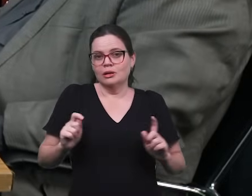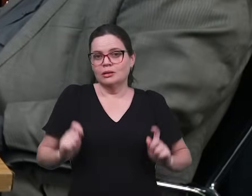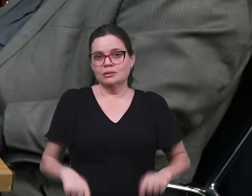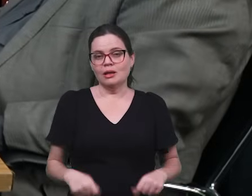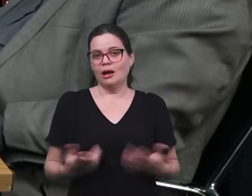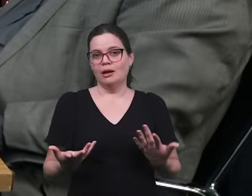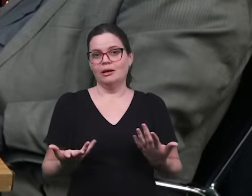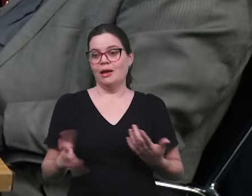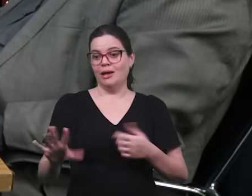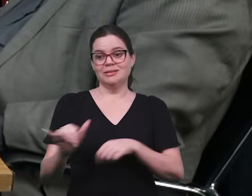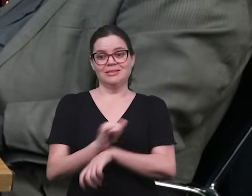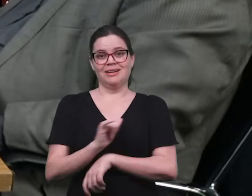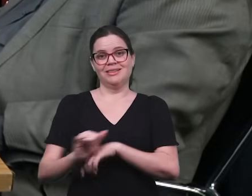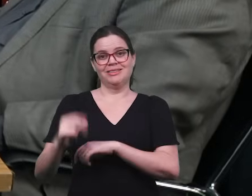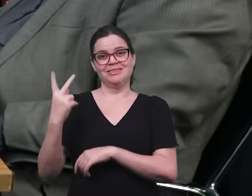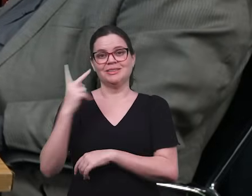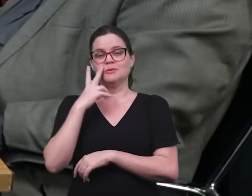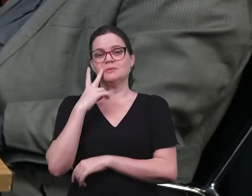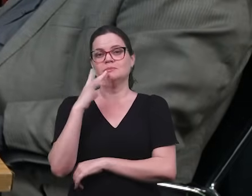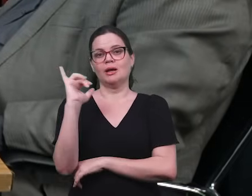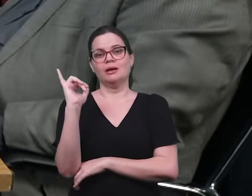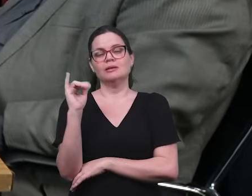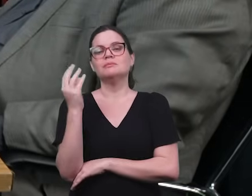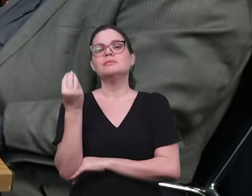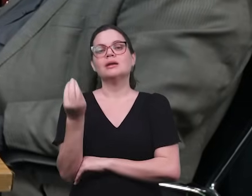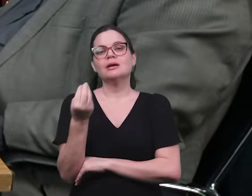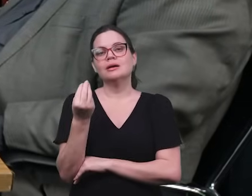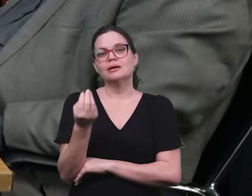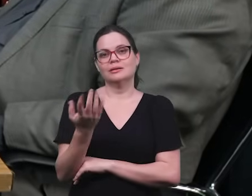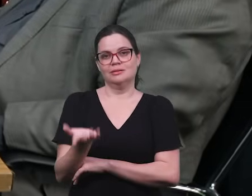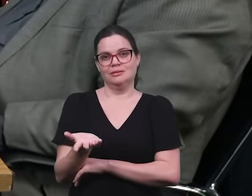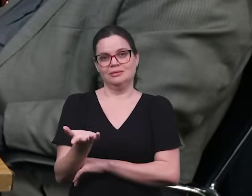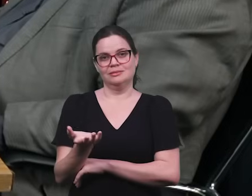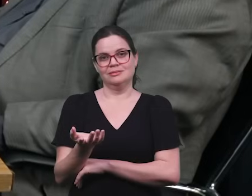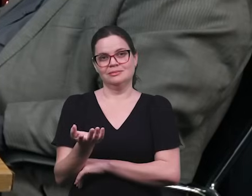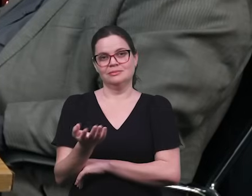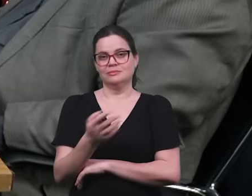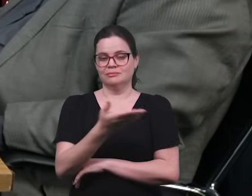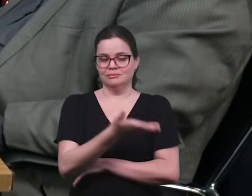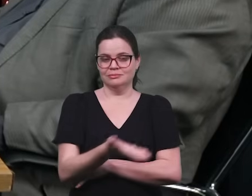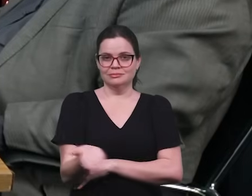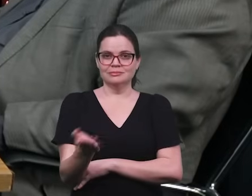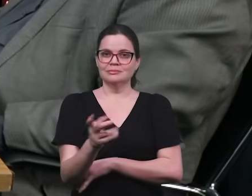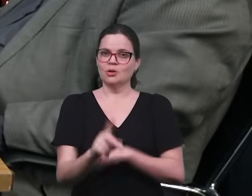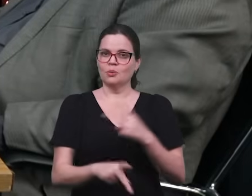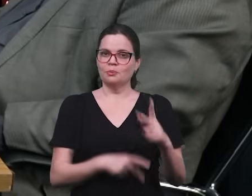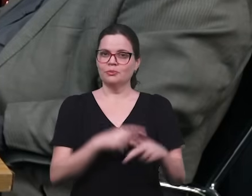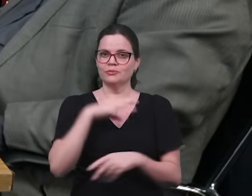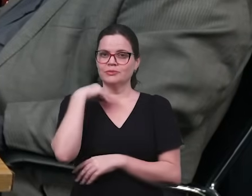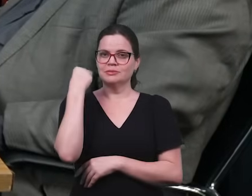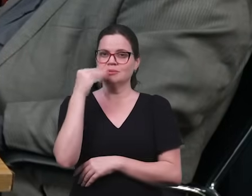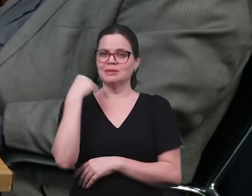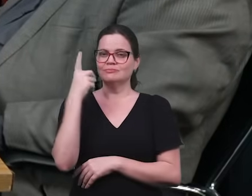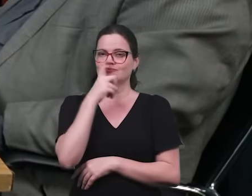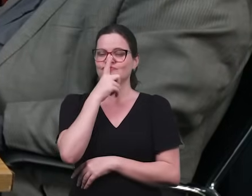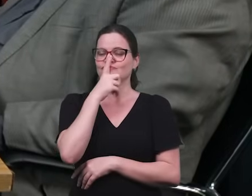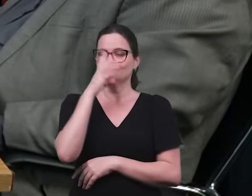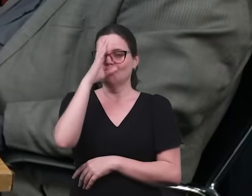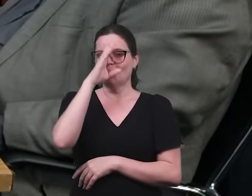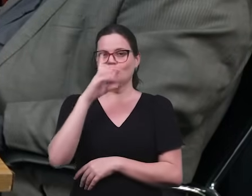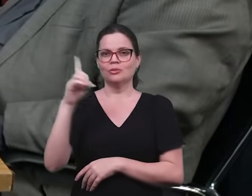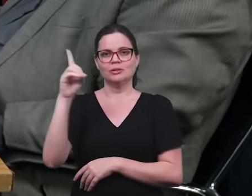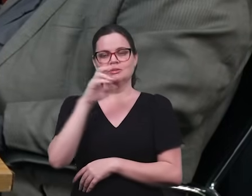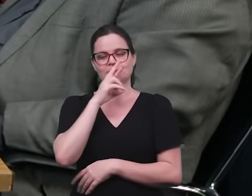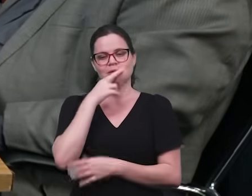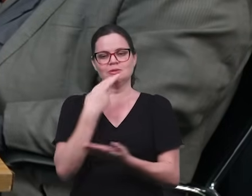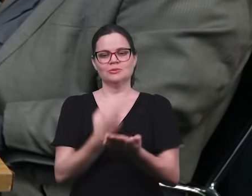a ferramenta do Pai para que o povo tivesse experiências profundas com Deus e,